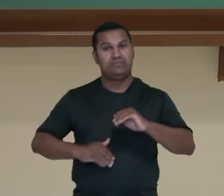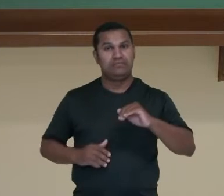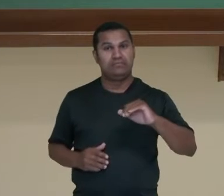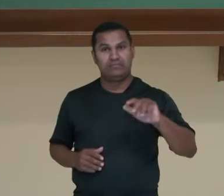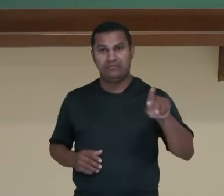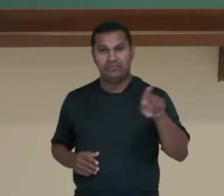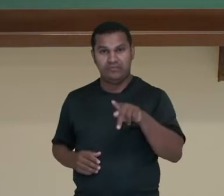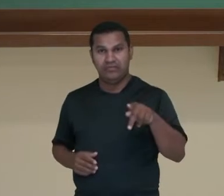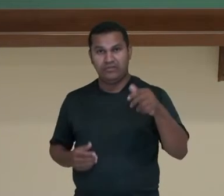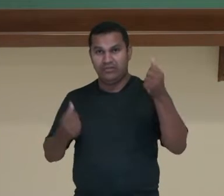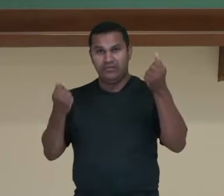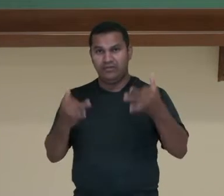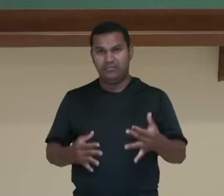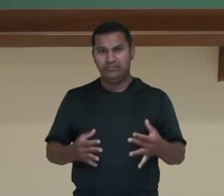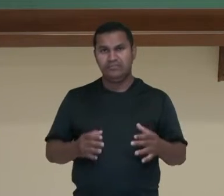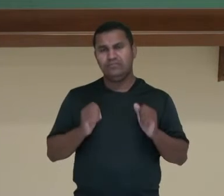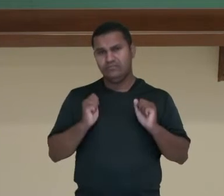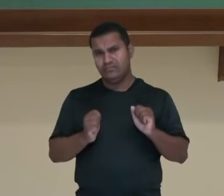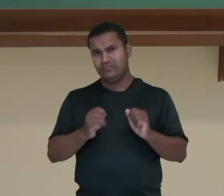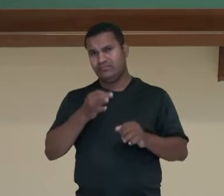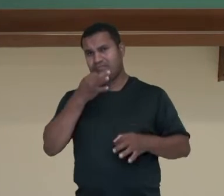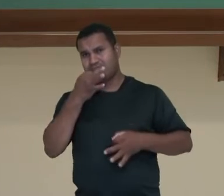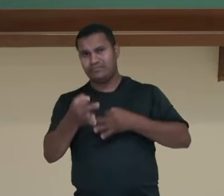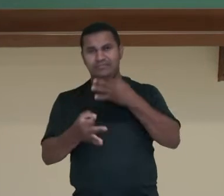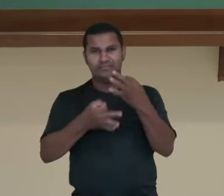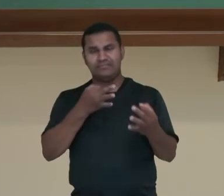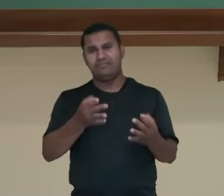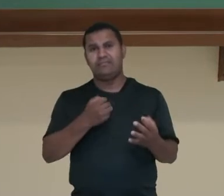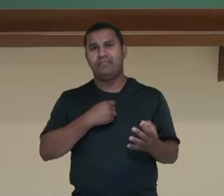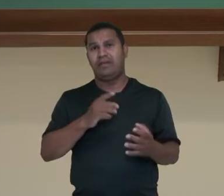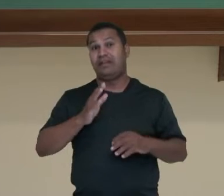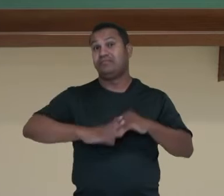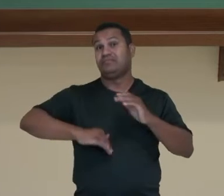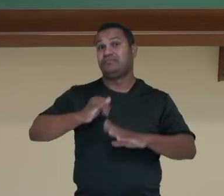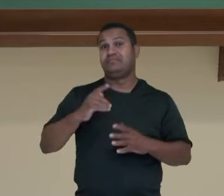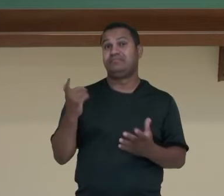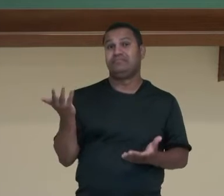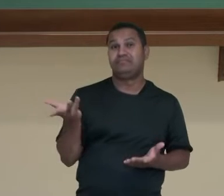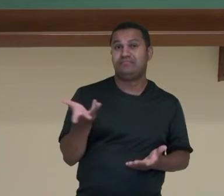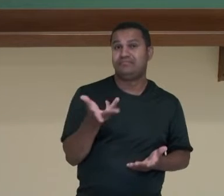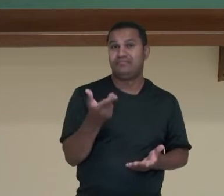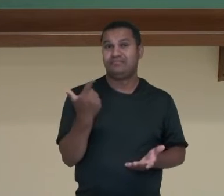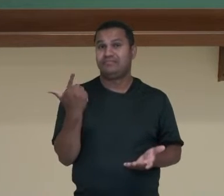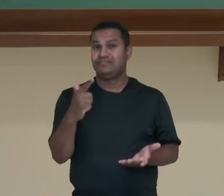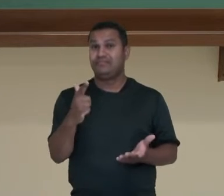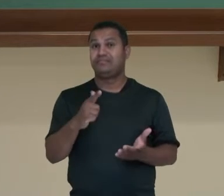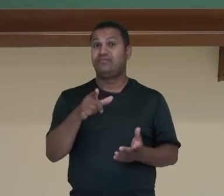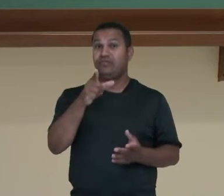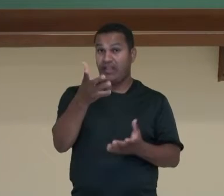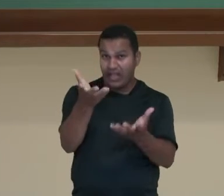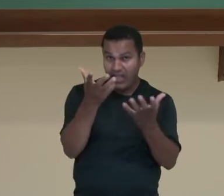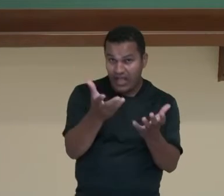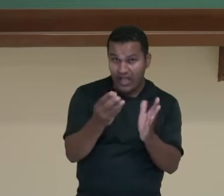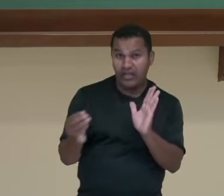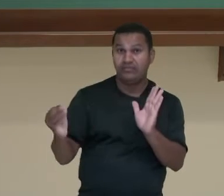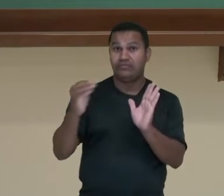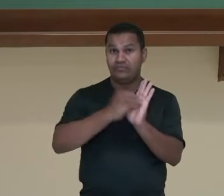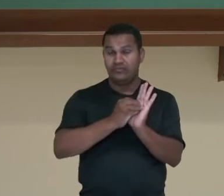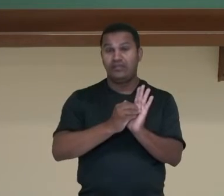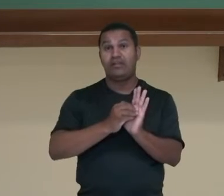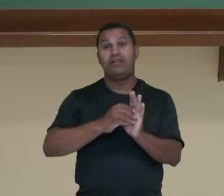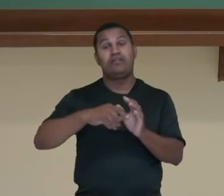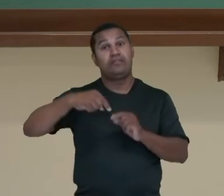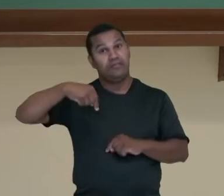poder falar. Posso fazer um comentário leve. Mas se você quer fazer esse tipo de comentário, vai aprender. É